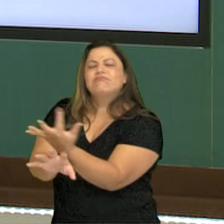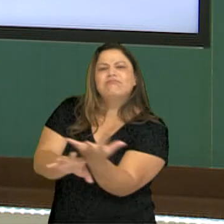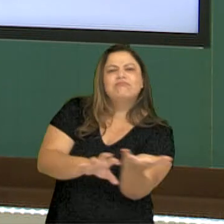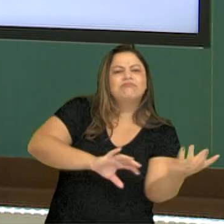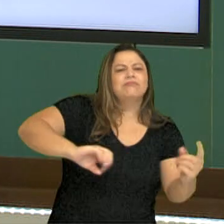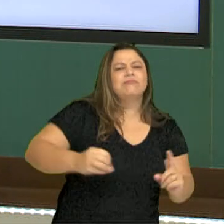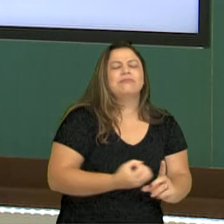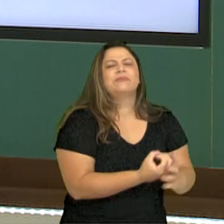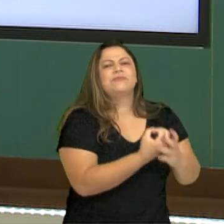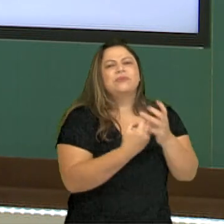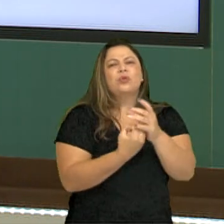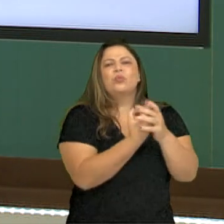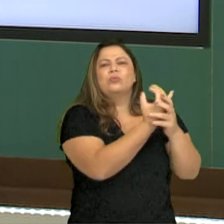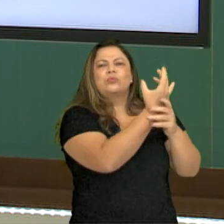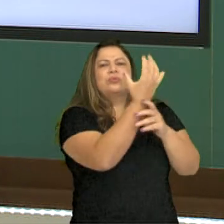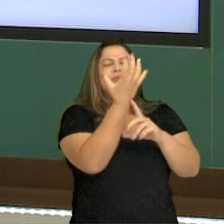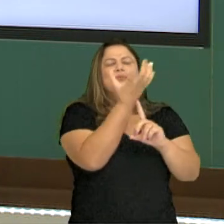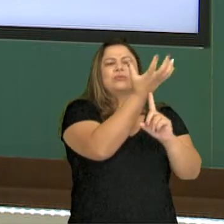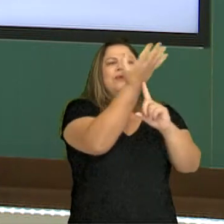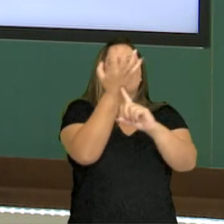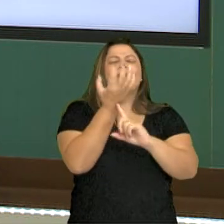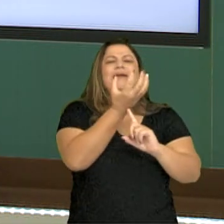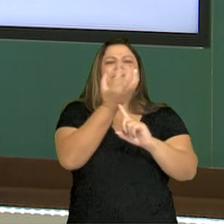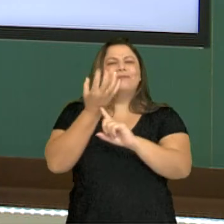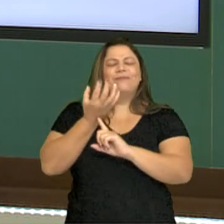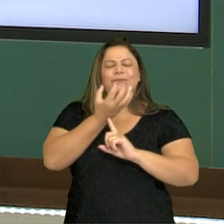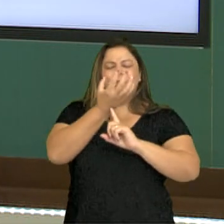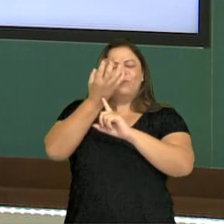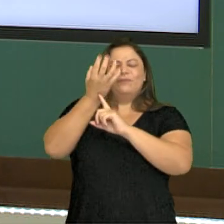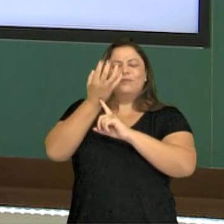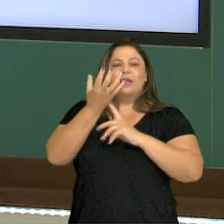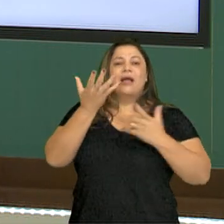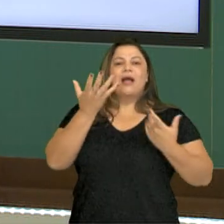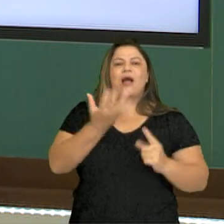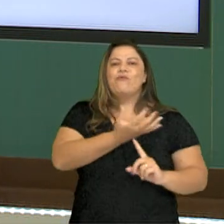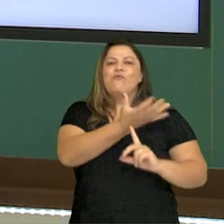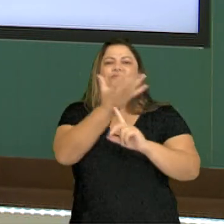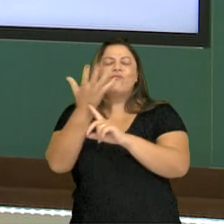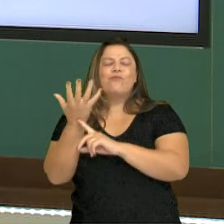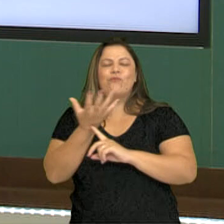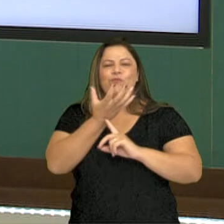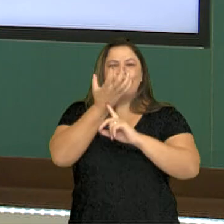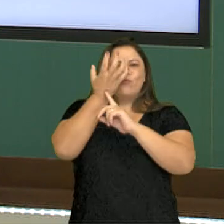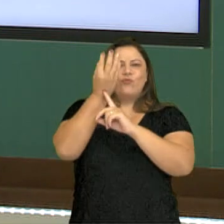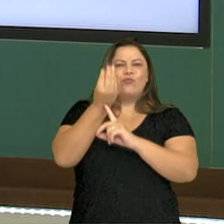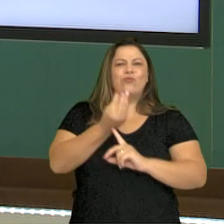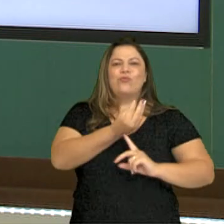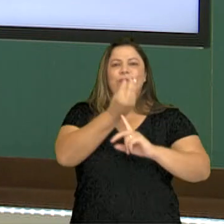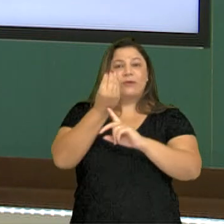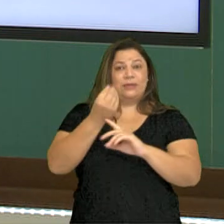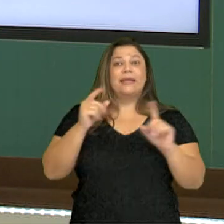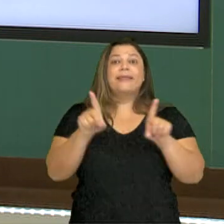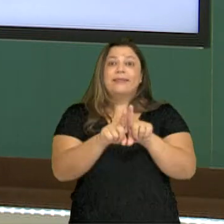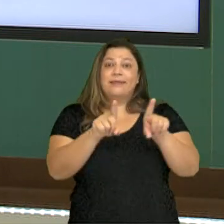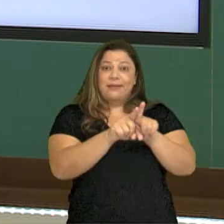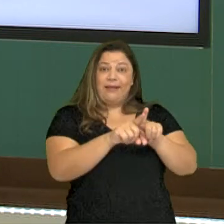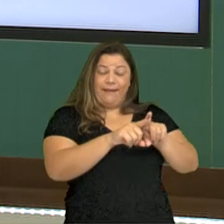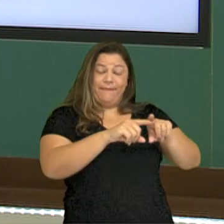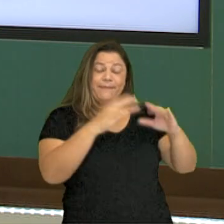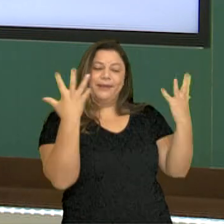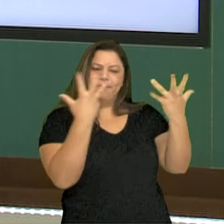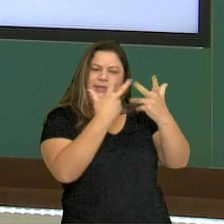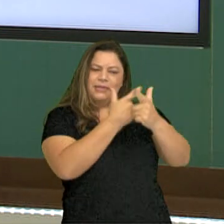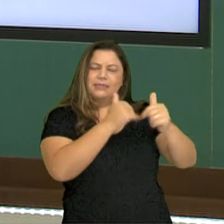gente dá de presente para a mãe, para a namorada, para a esposa. Então, também tem a questão de embelezar a nossa casa.